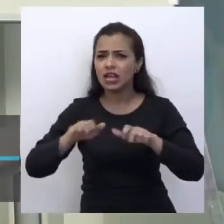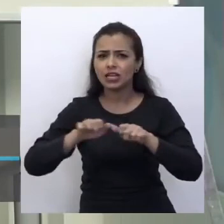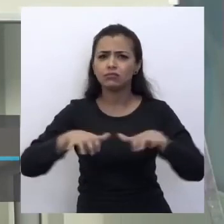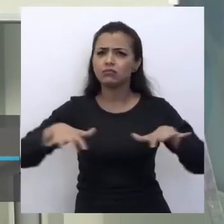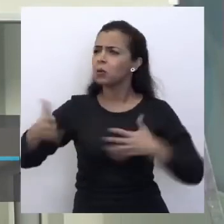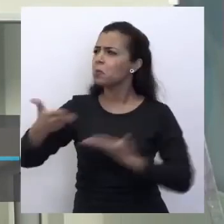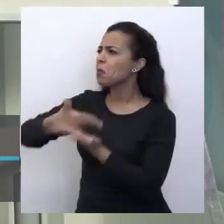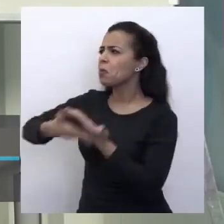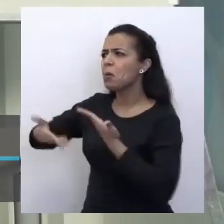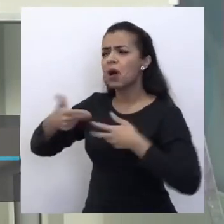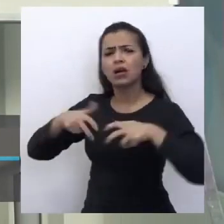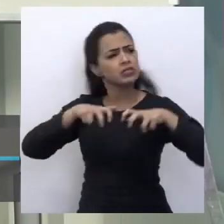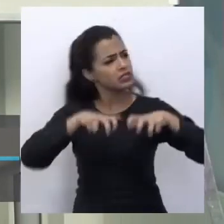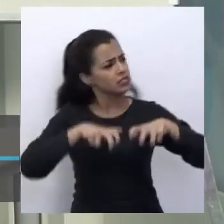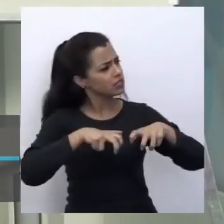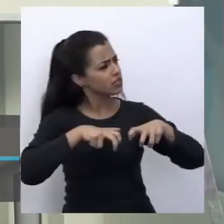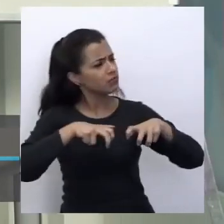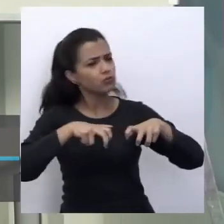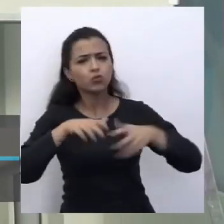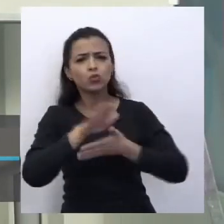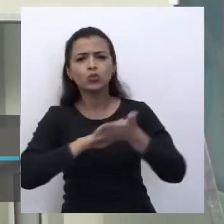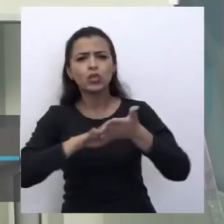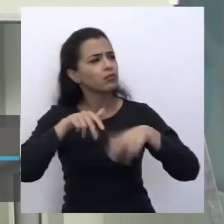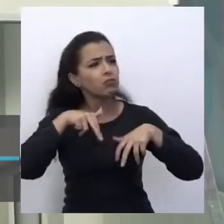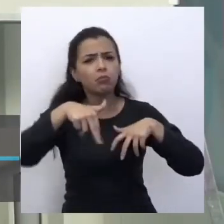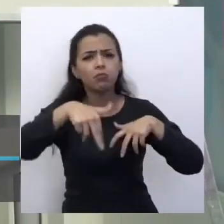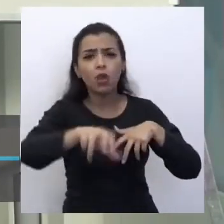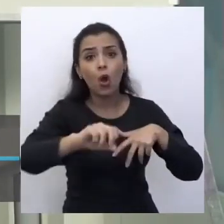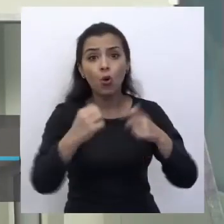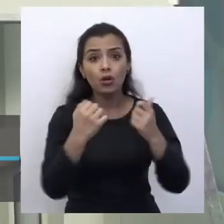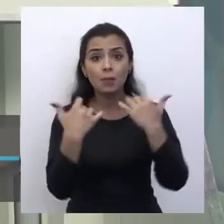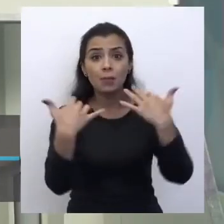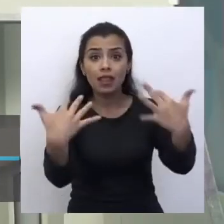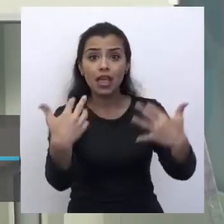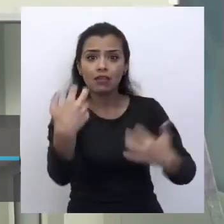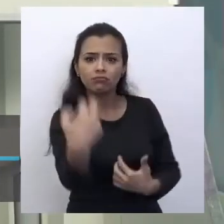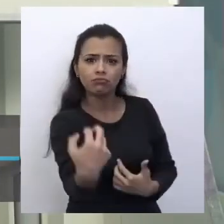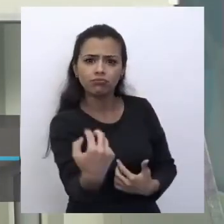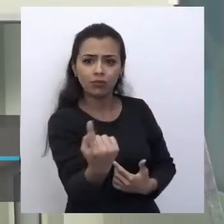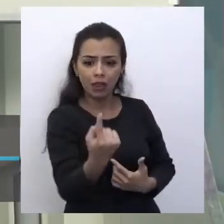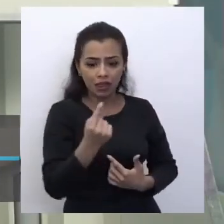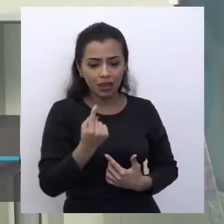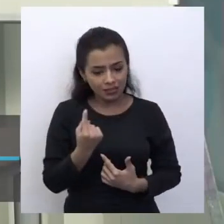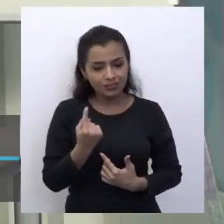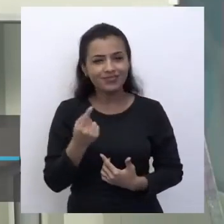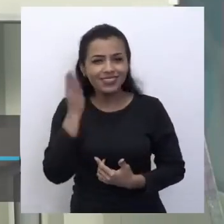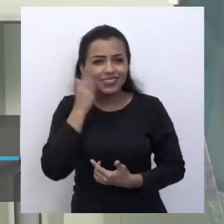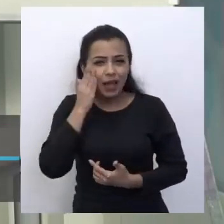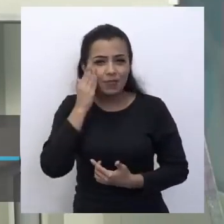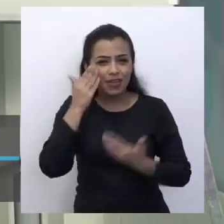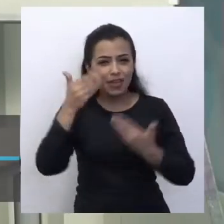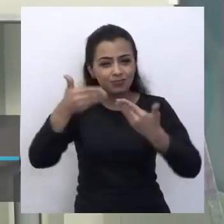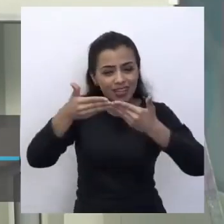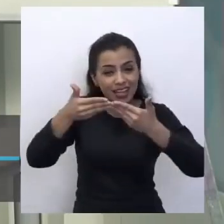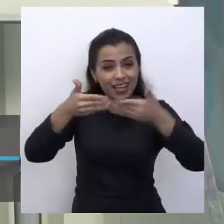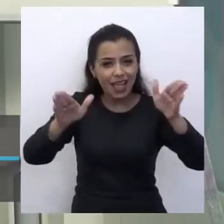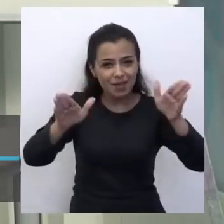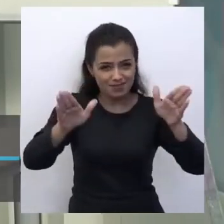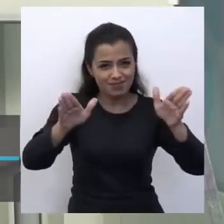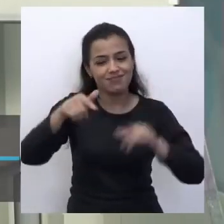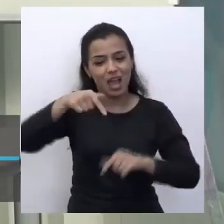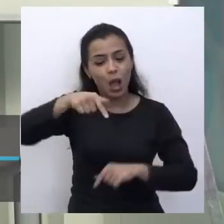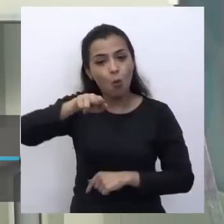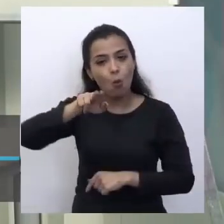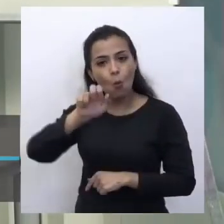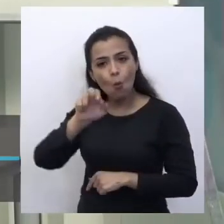estão sentados na plateia, eles começam a atuação lá na plateia, então acabou aquela coisa assim, ator no palco,